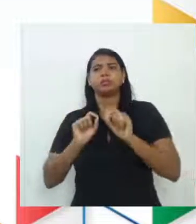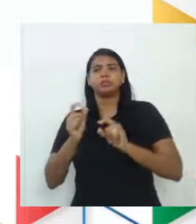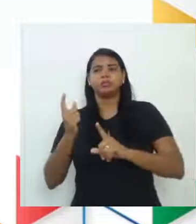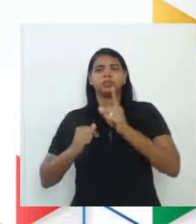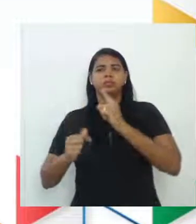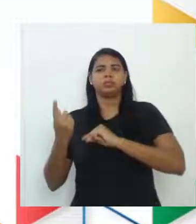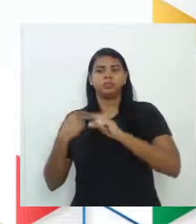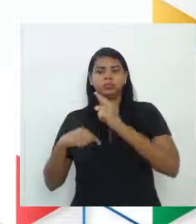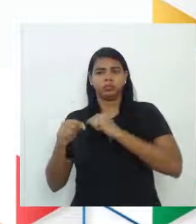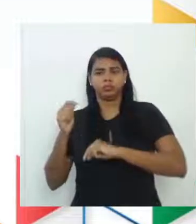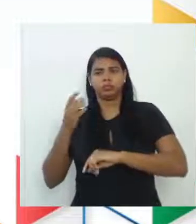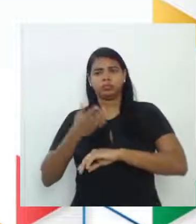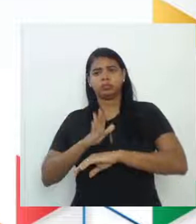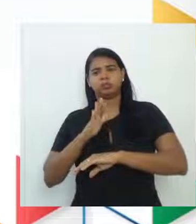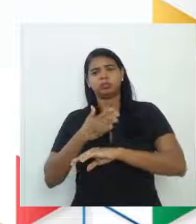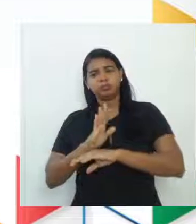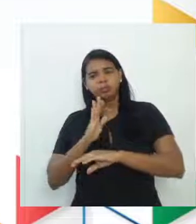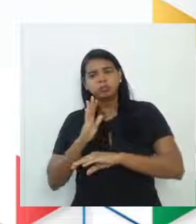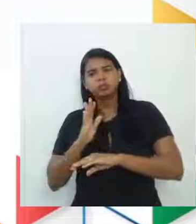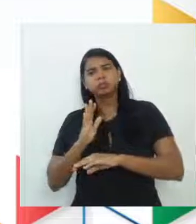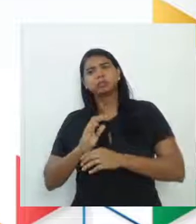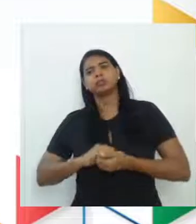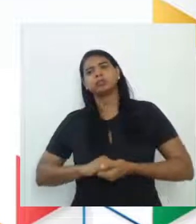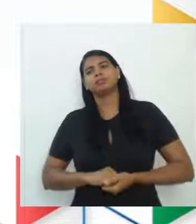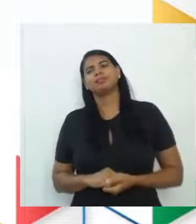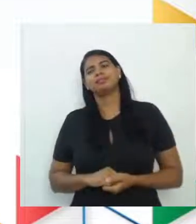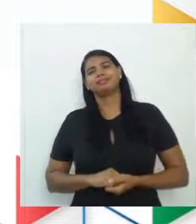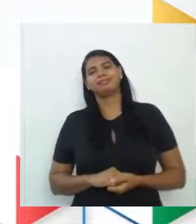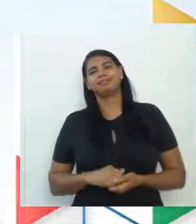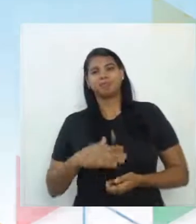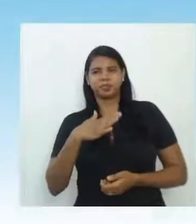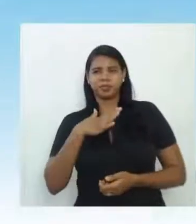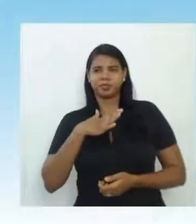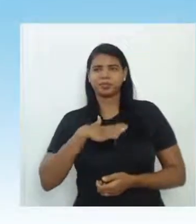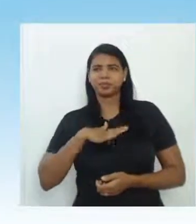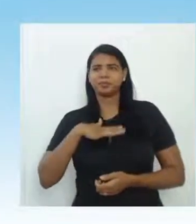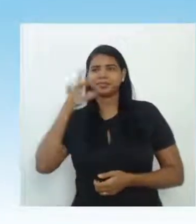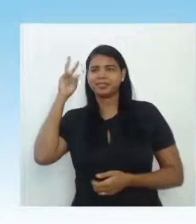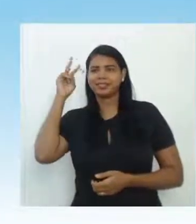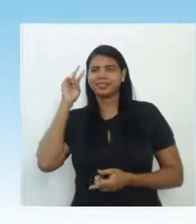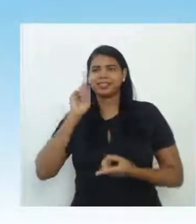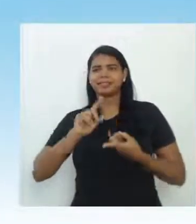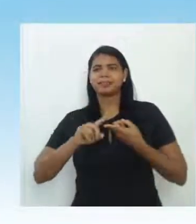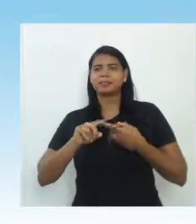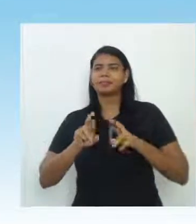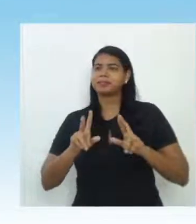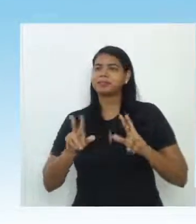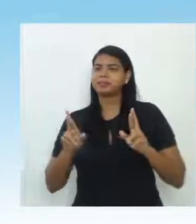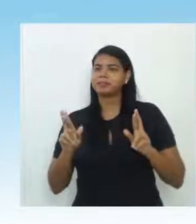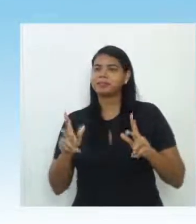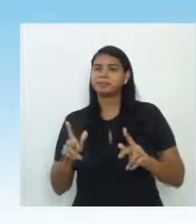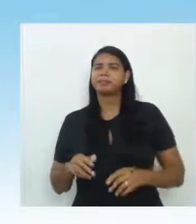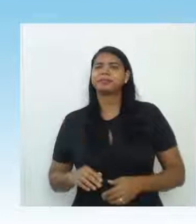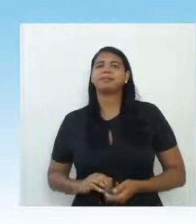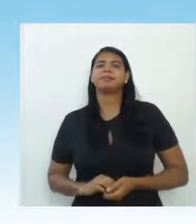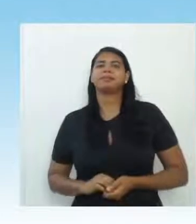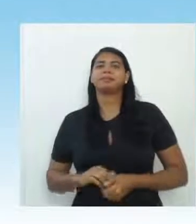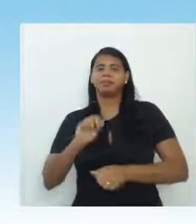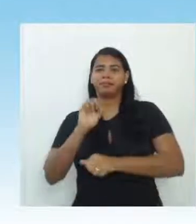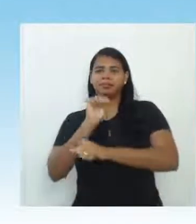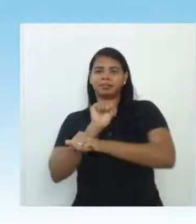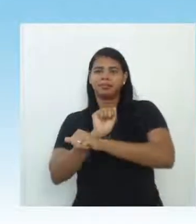administra e ao exercício da sua prática. E eu gostaria de lembrar ao nosso estudante que há uma diferença entre Estado e